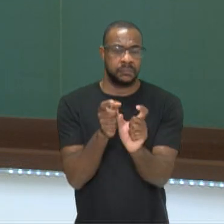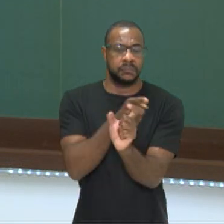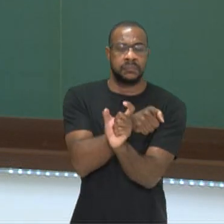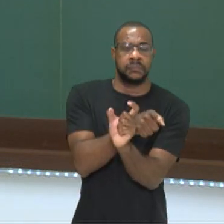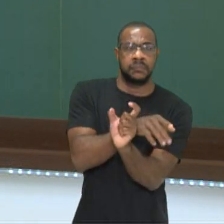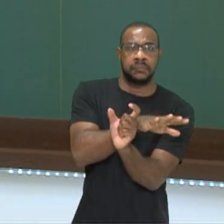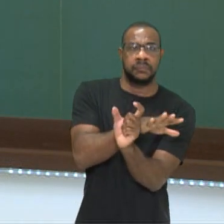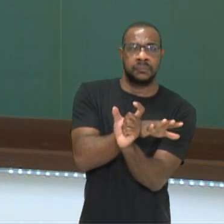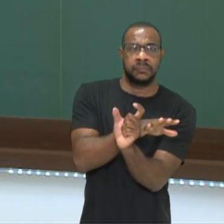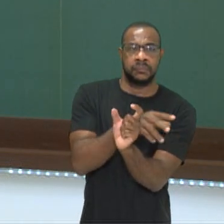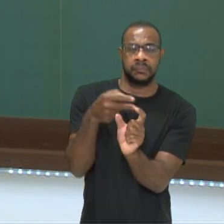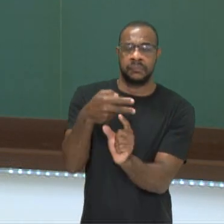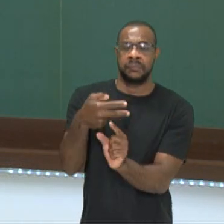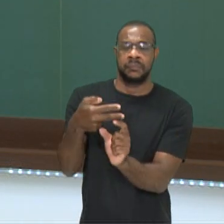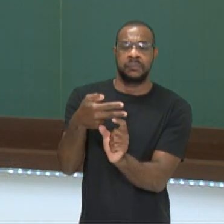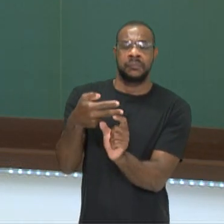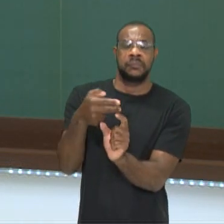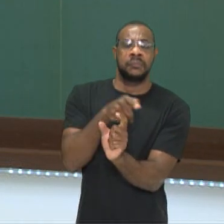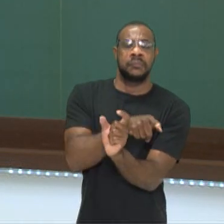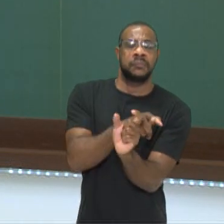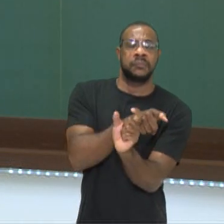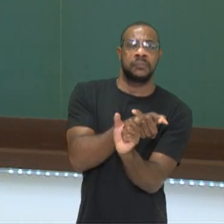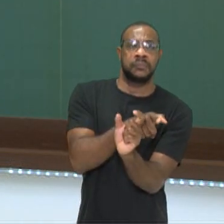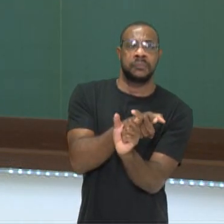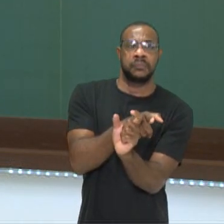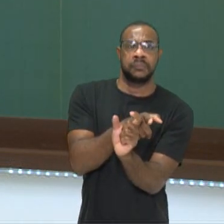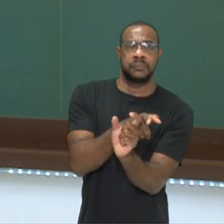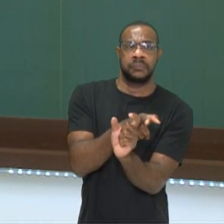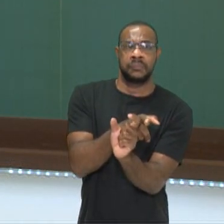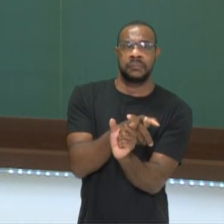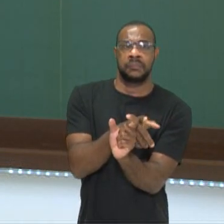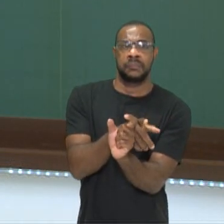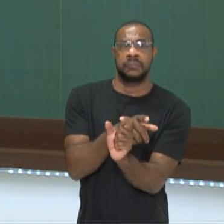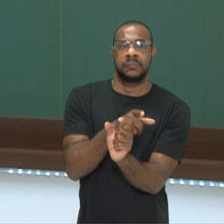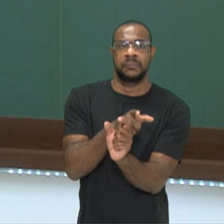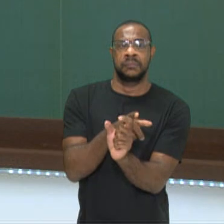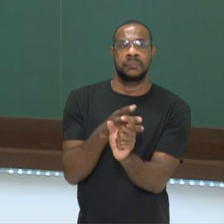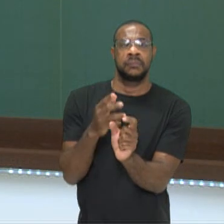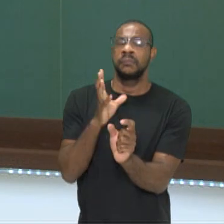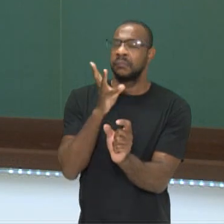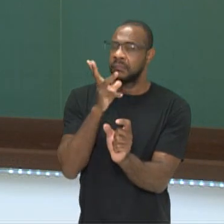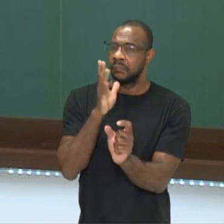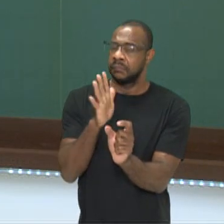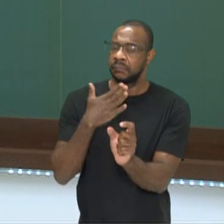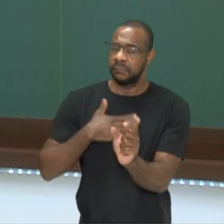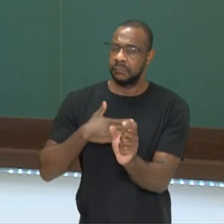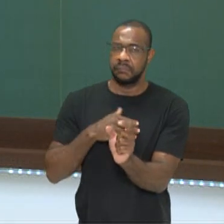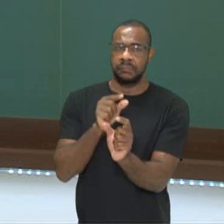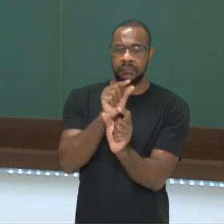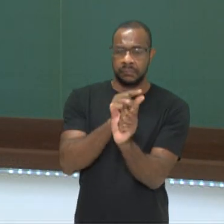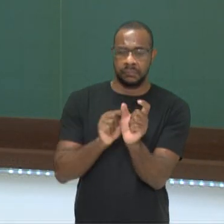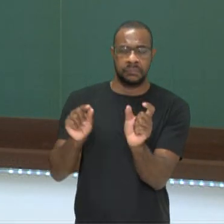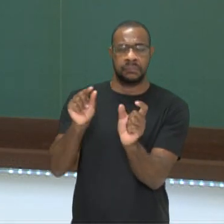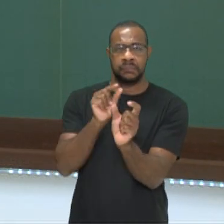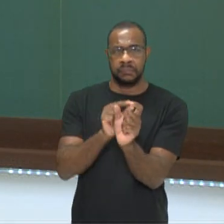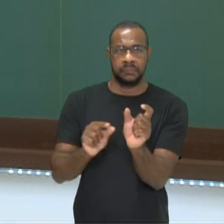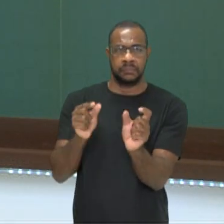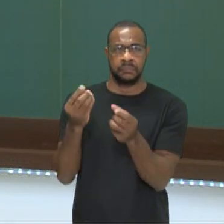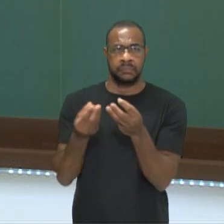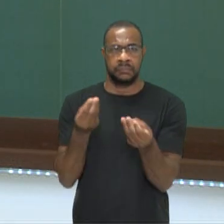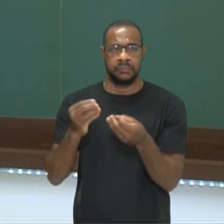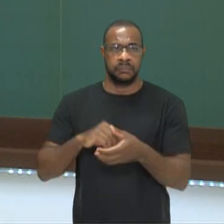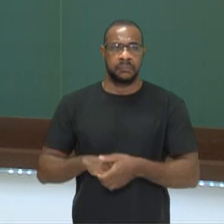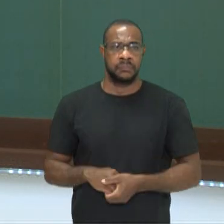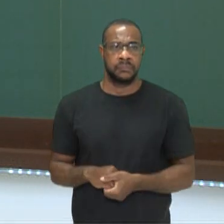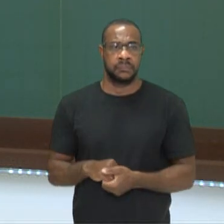eu vou deixar a letra no primeiro membro e vou devagarzinho passar para o outro membro, usando o princípio multiplicativo, tá